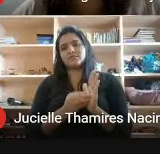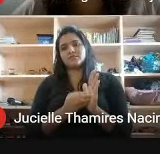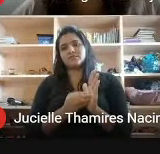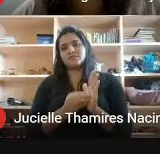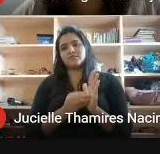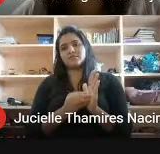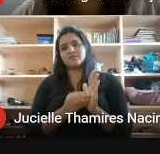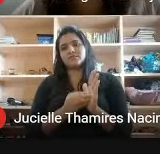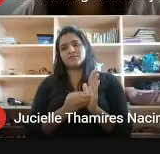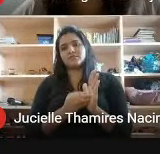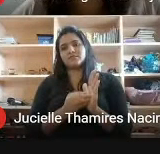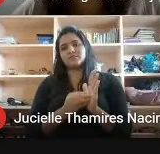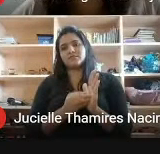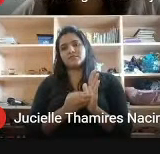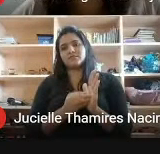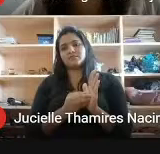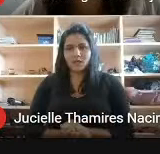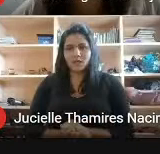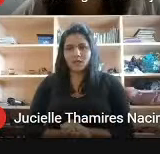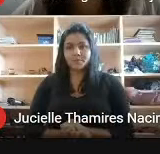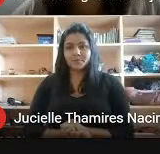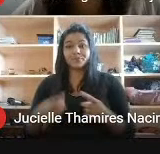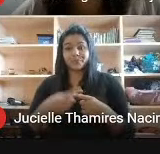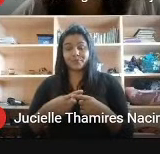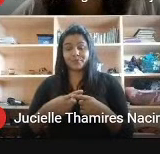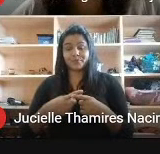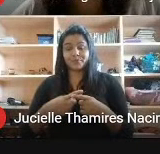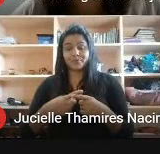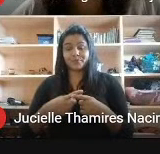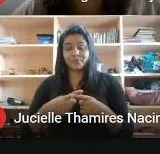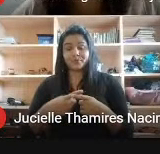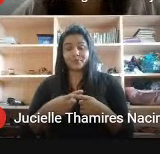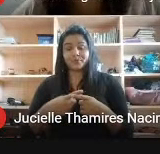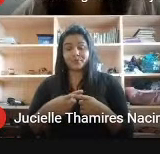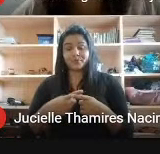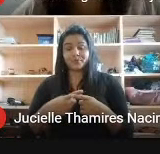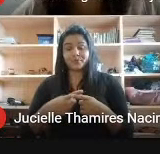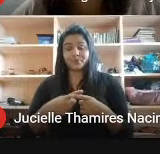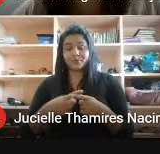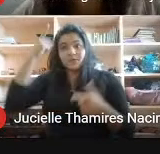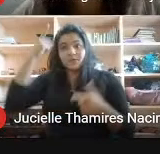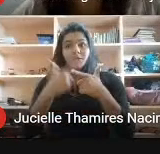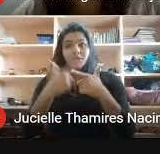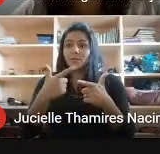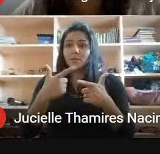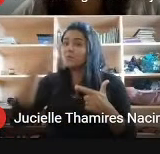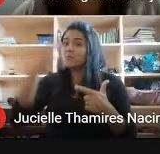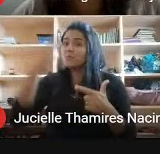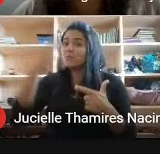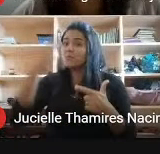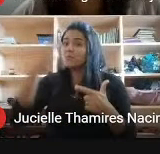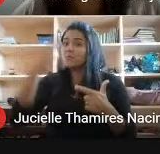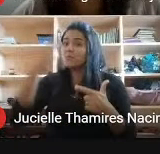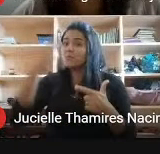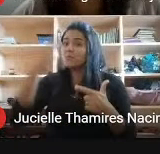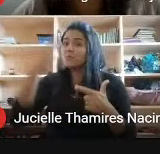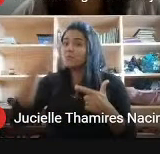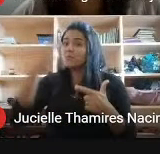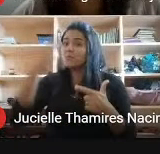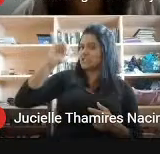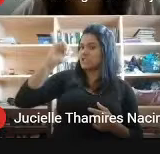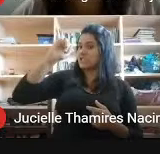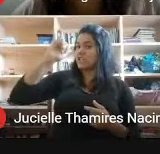colocando pessoas em situação de risco, porque a sífilis não é um problema simples, né? Ela não é um problema simples, é um